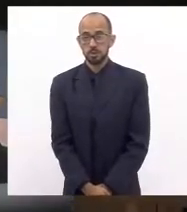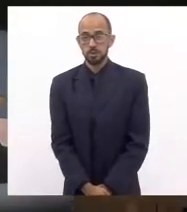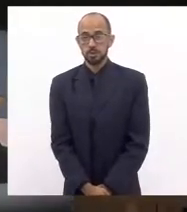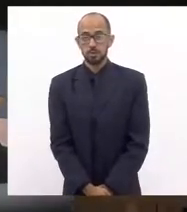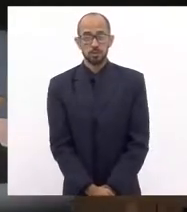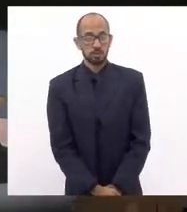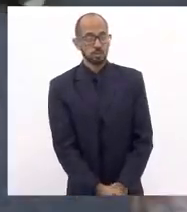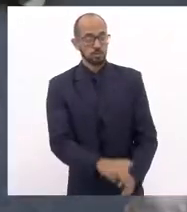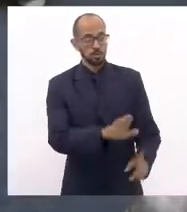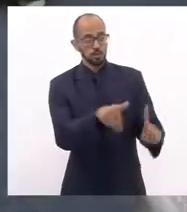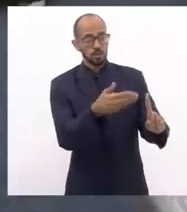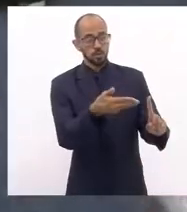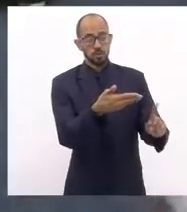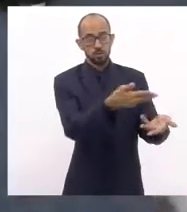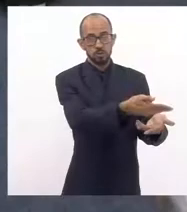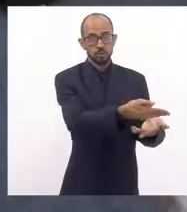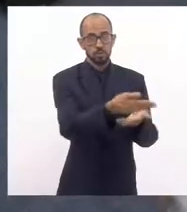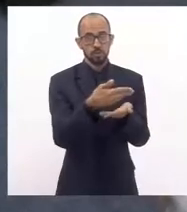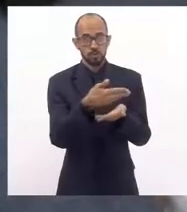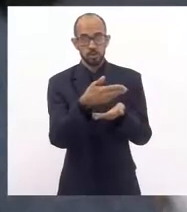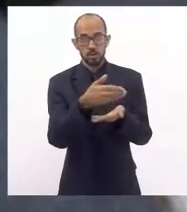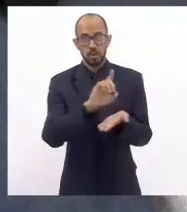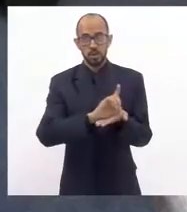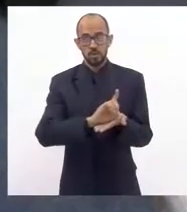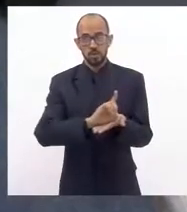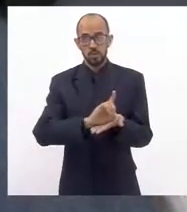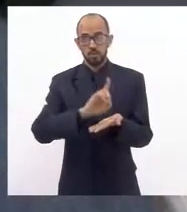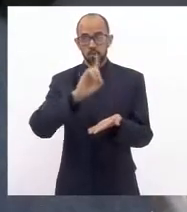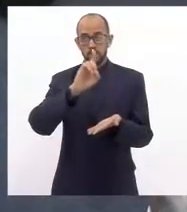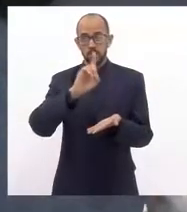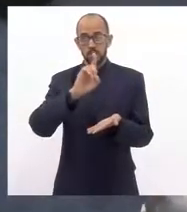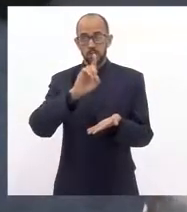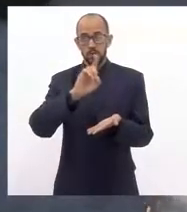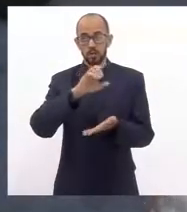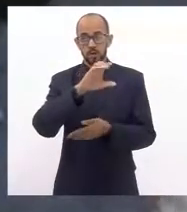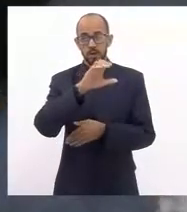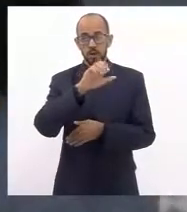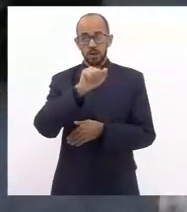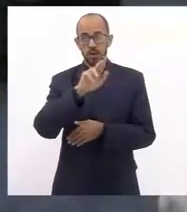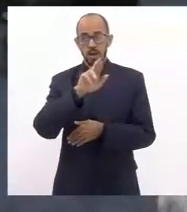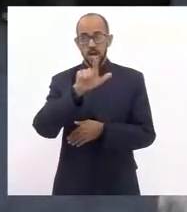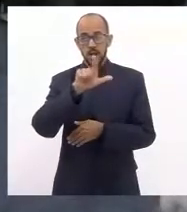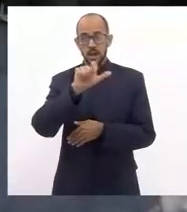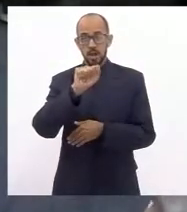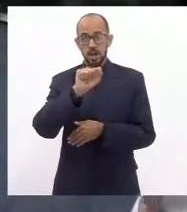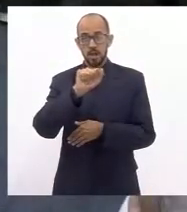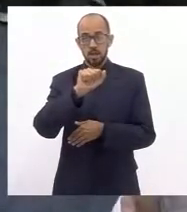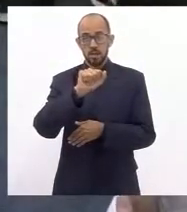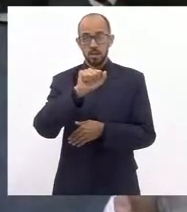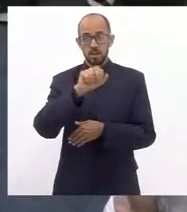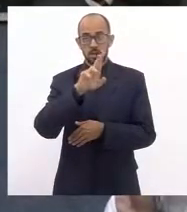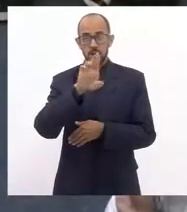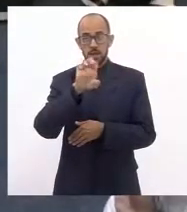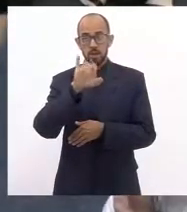Tenho a honra de chamar a excelentíssima doutora Carla Silva dos Reis.